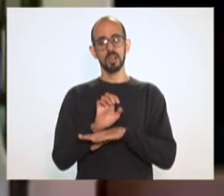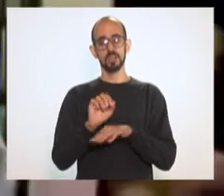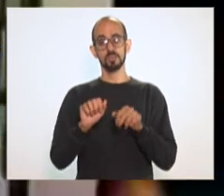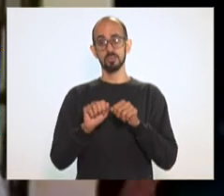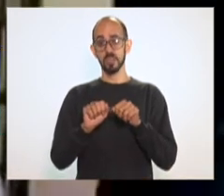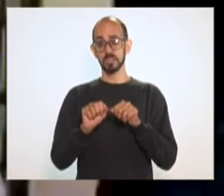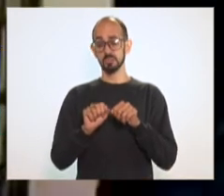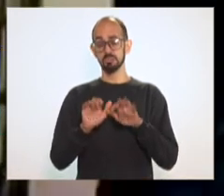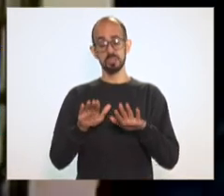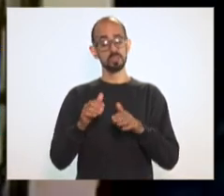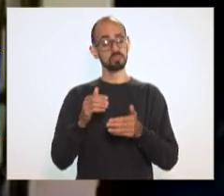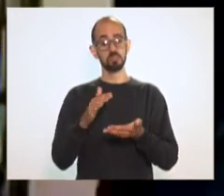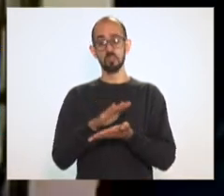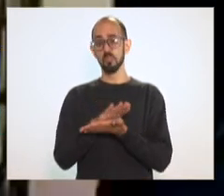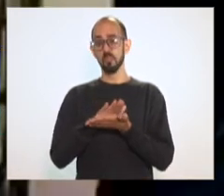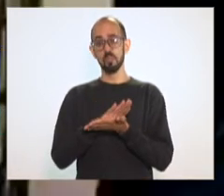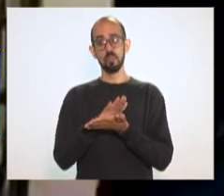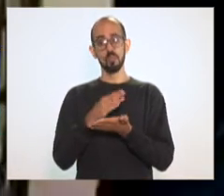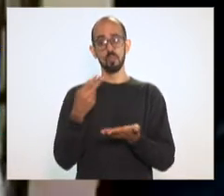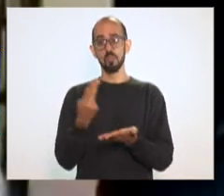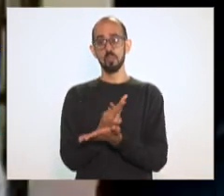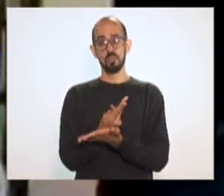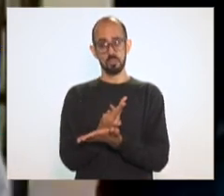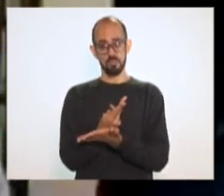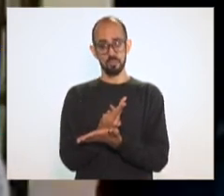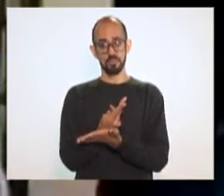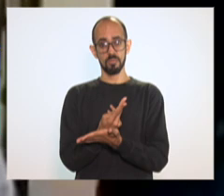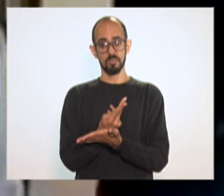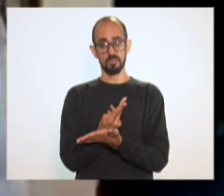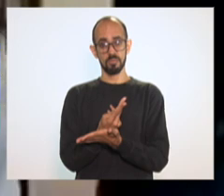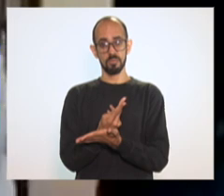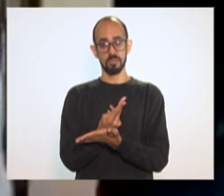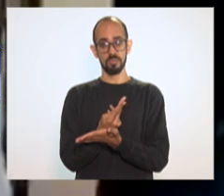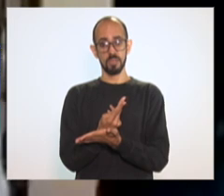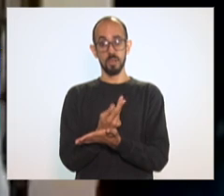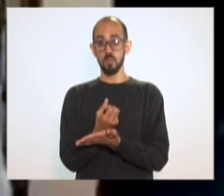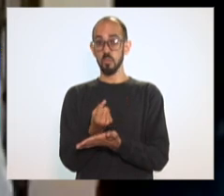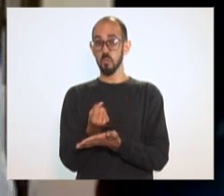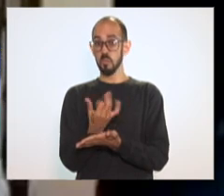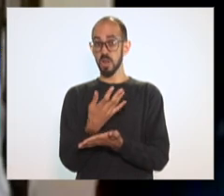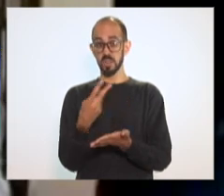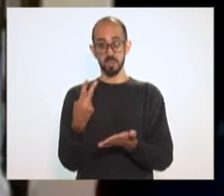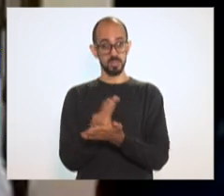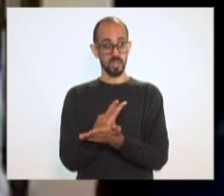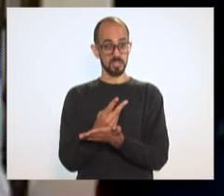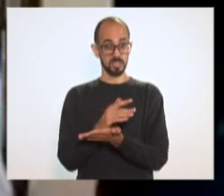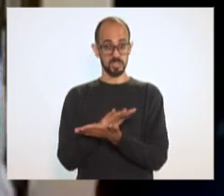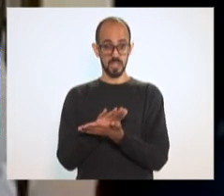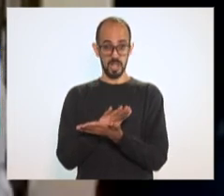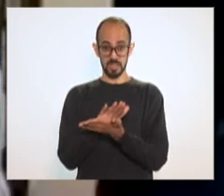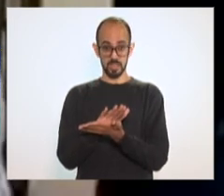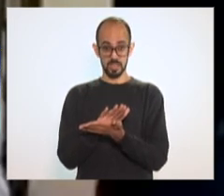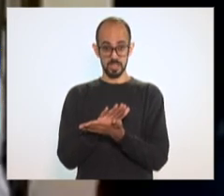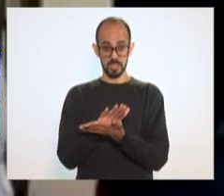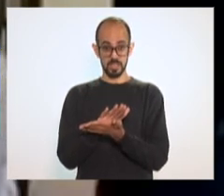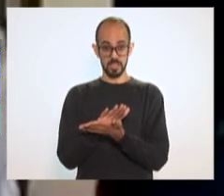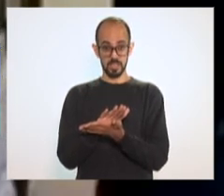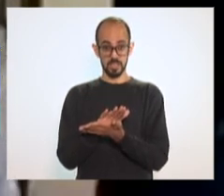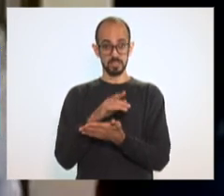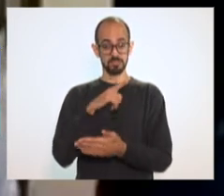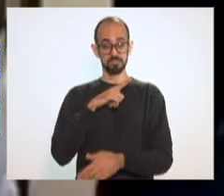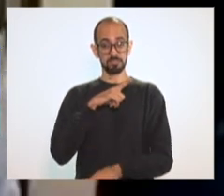nada acontece e nada acontece enquanto nada acontece da forma mais cruel possível